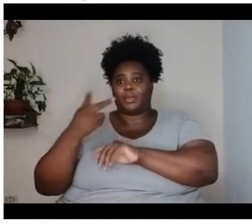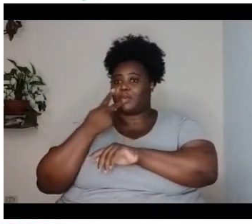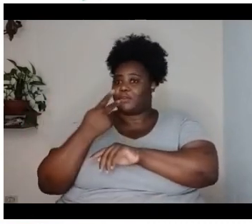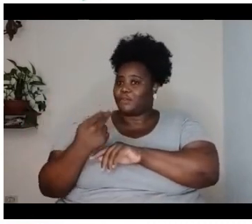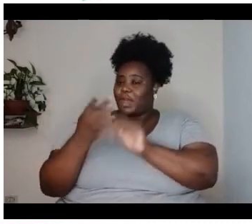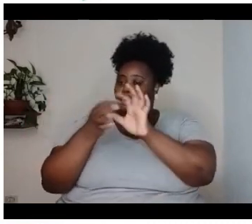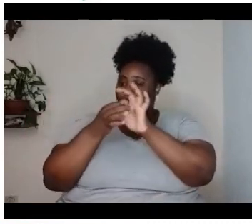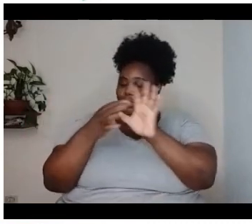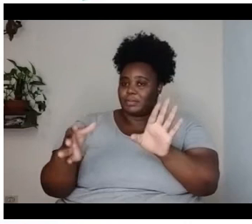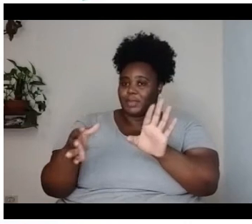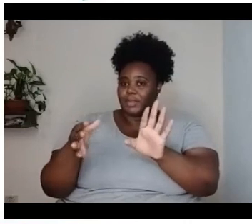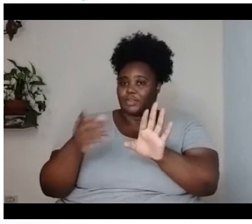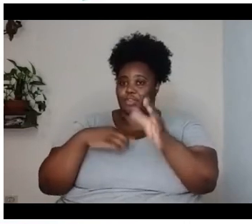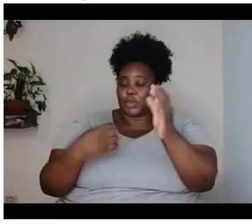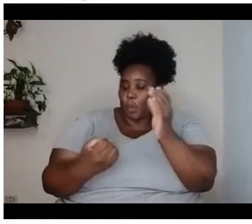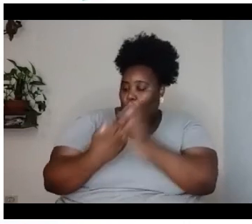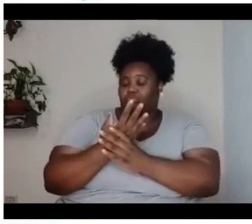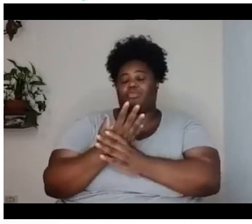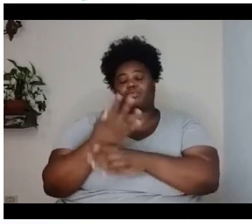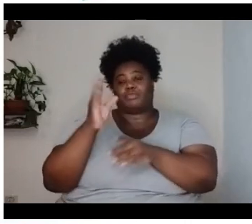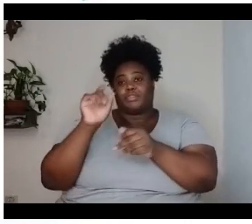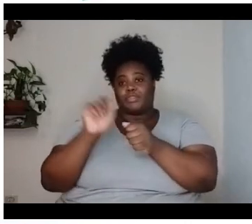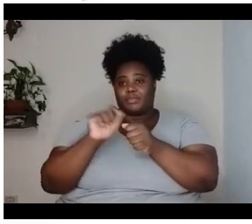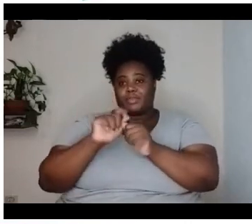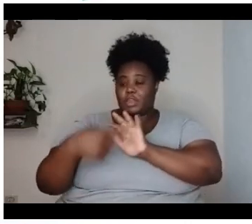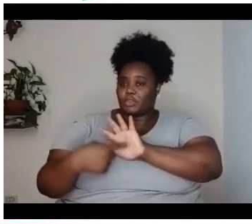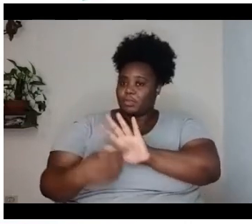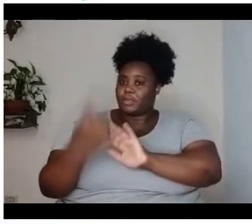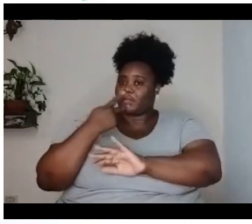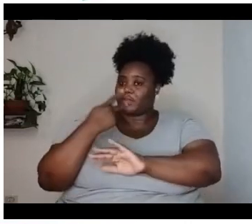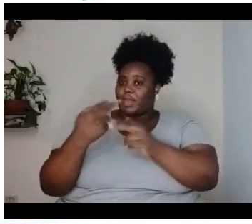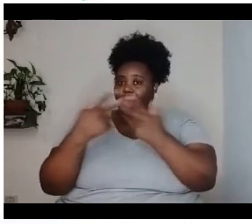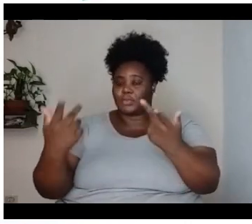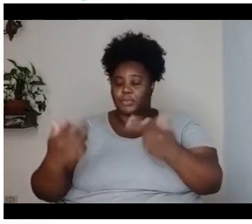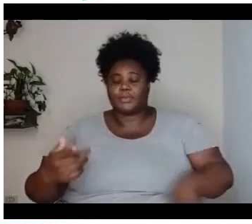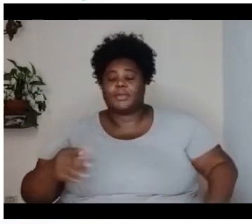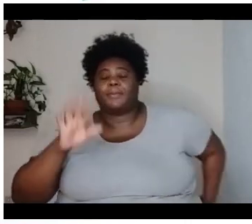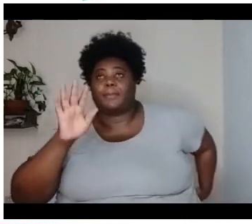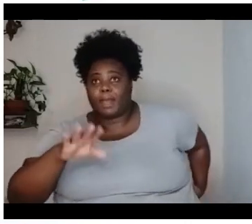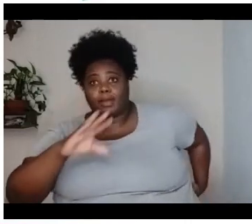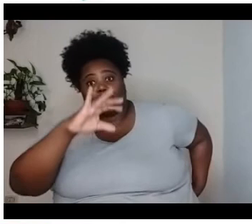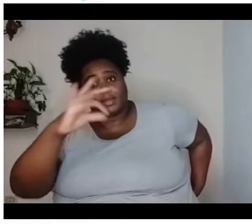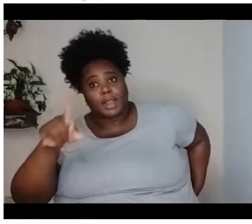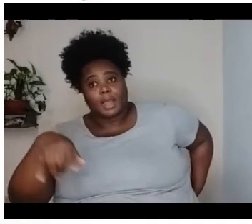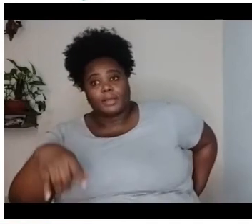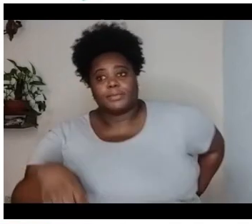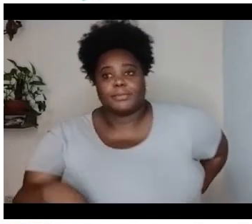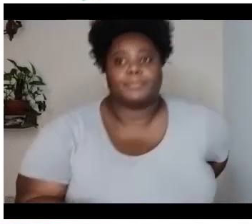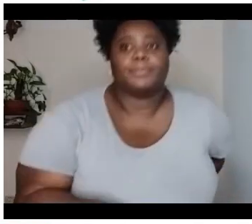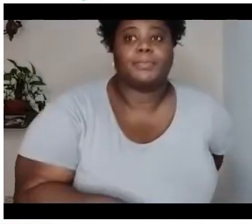liberdade no termo de criação, de você poder se expressar, de você falar sobre assuntos. Mas, claro, que a arte, como